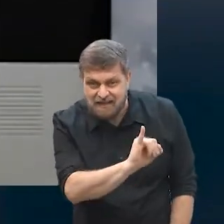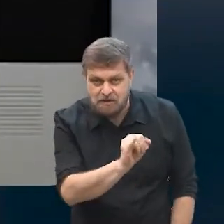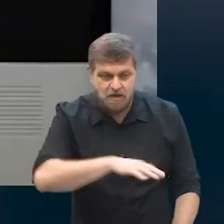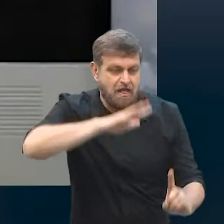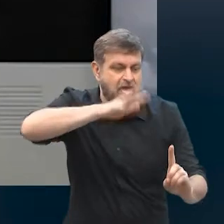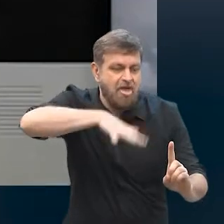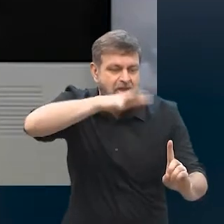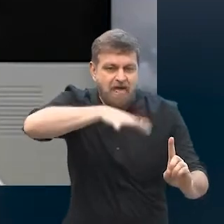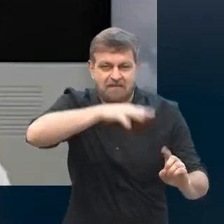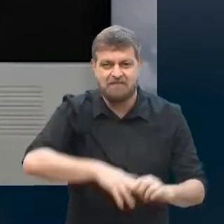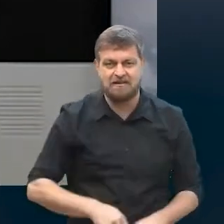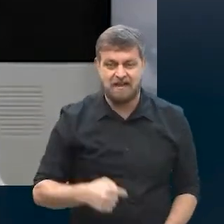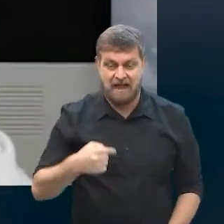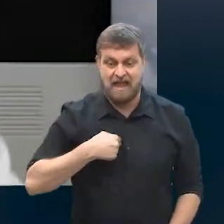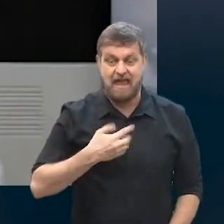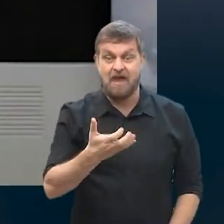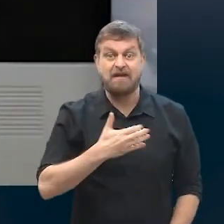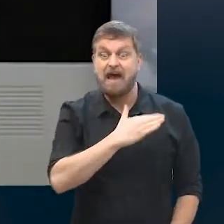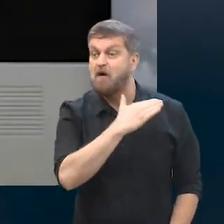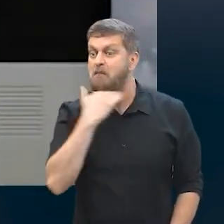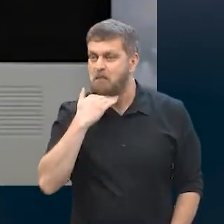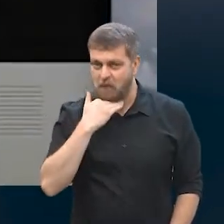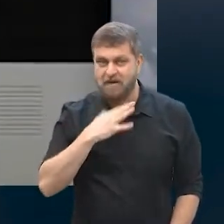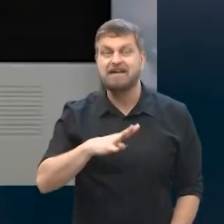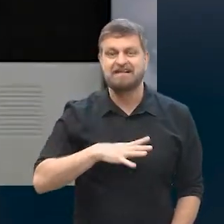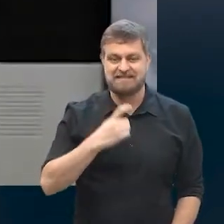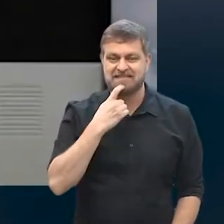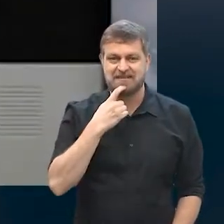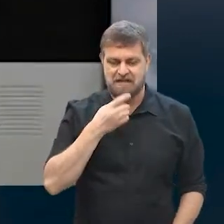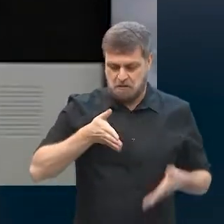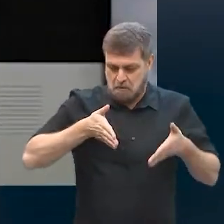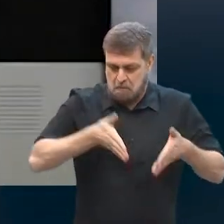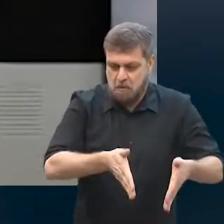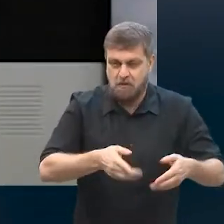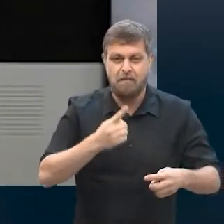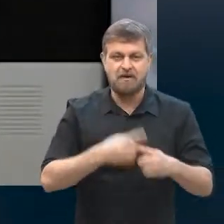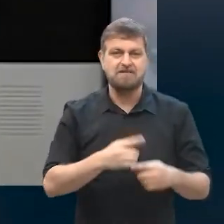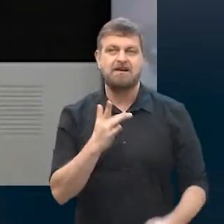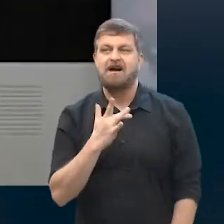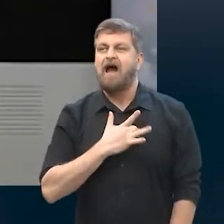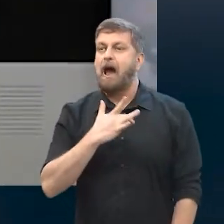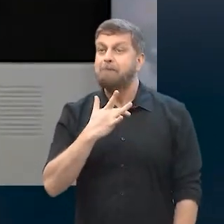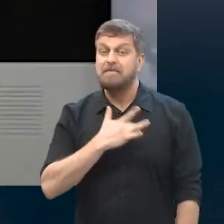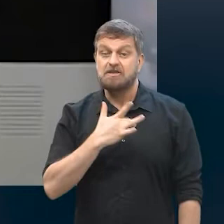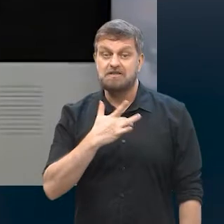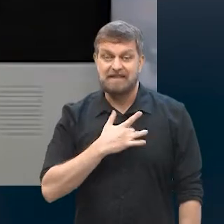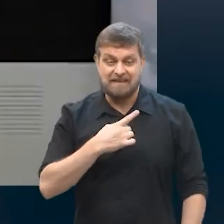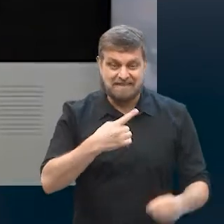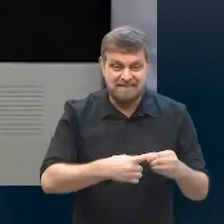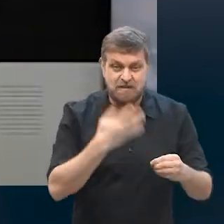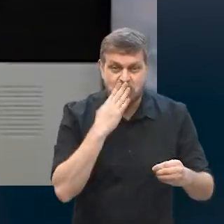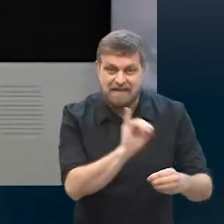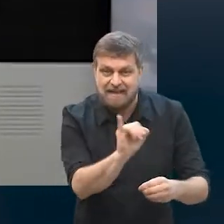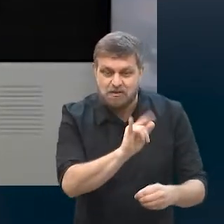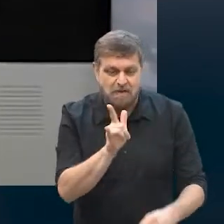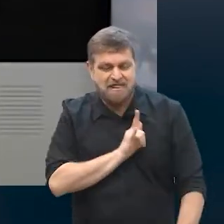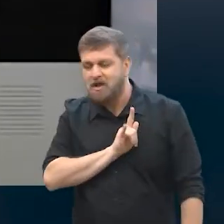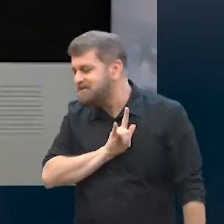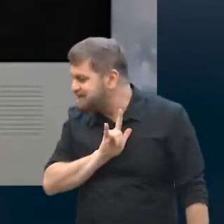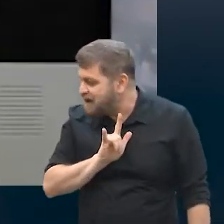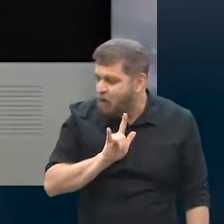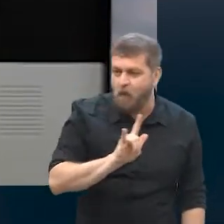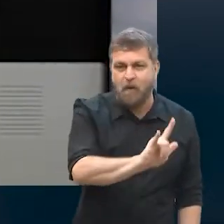quero comprar um túmulo aqui, eu quero morrer em Indaiatuba, porque eu fiquei apaixonado pela cidade, minha paixão morar